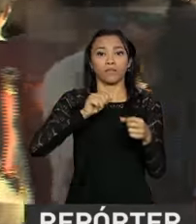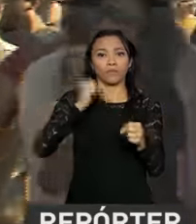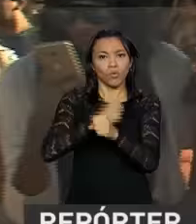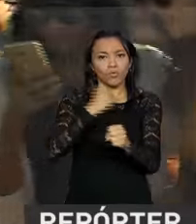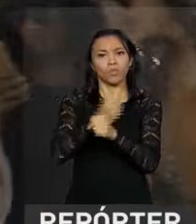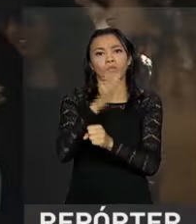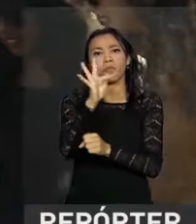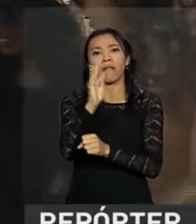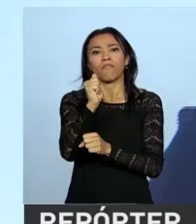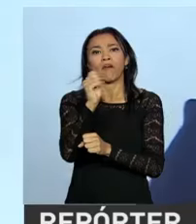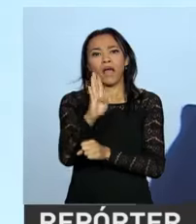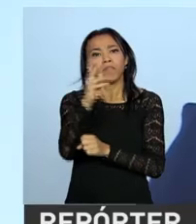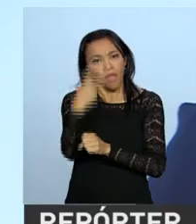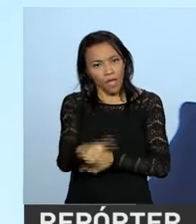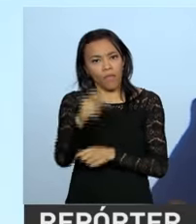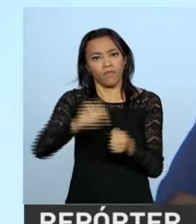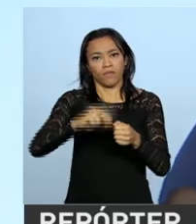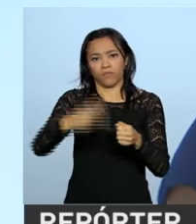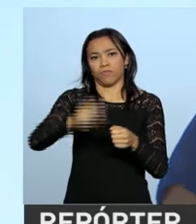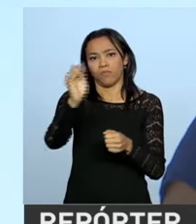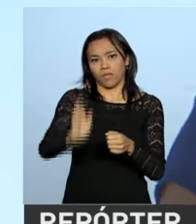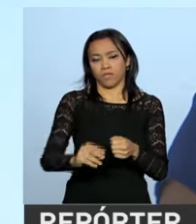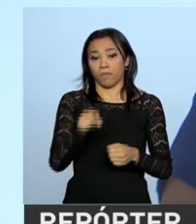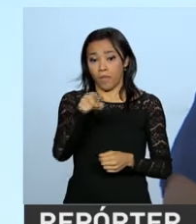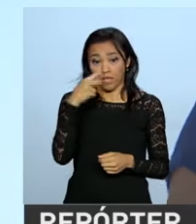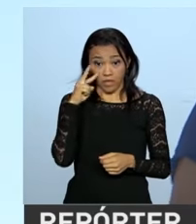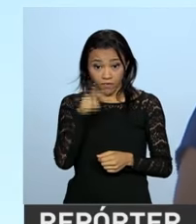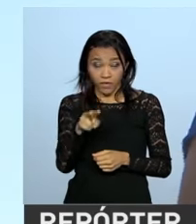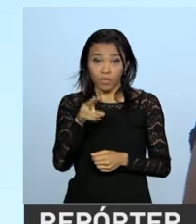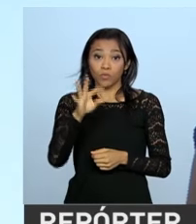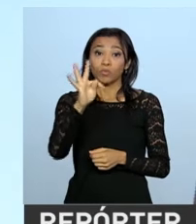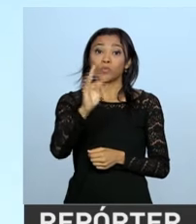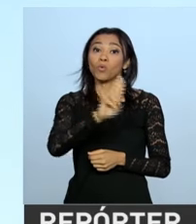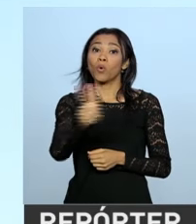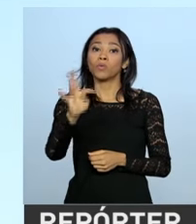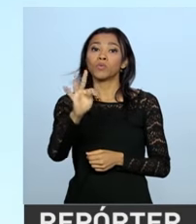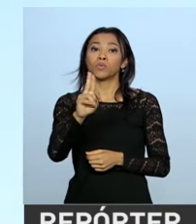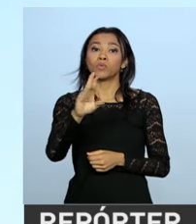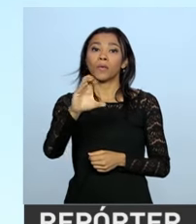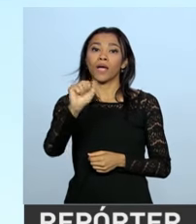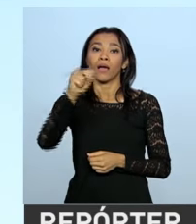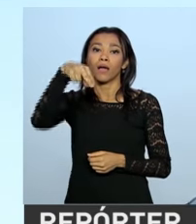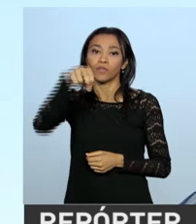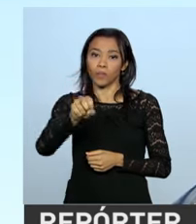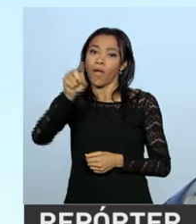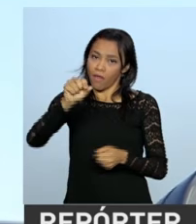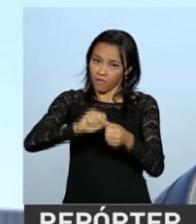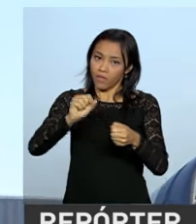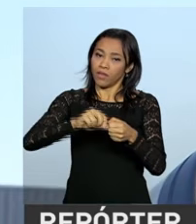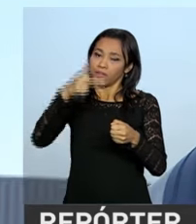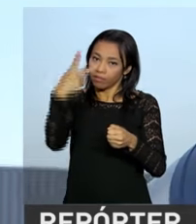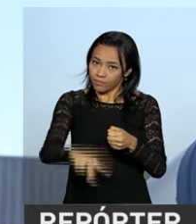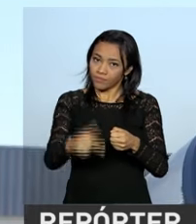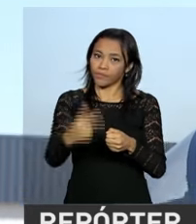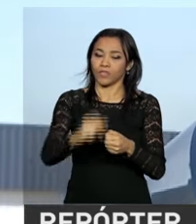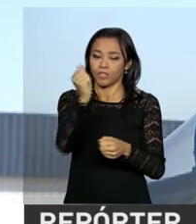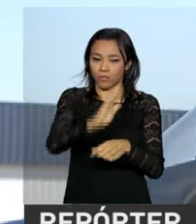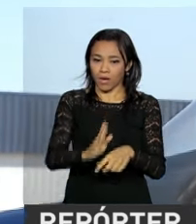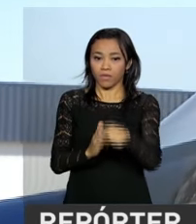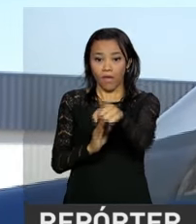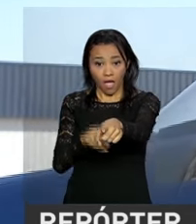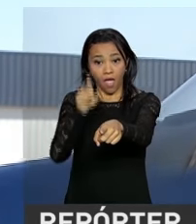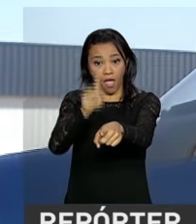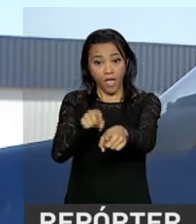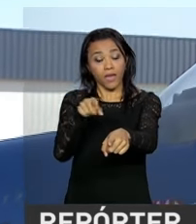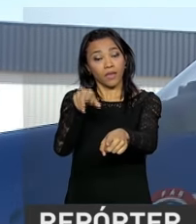são nacionais. Esse aqui é um Super Tucano, um avião produzido no Brasil pela Embraer. E é com esses aviões aqui que os pilotos